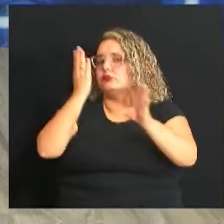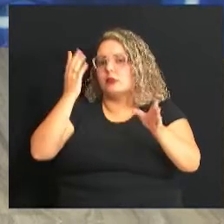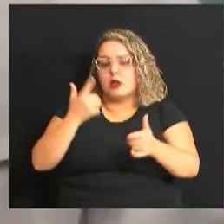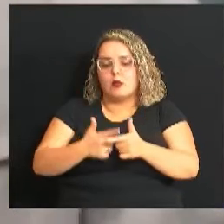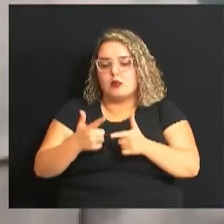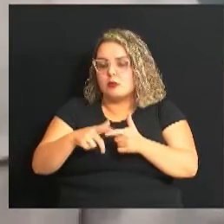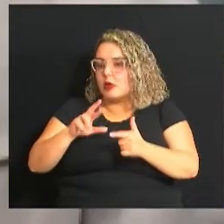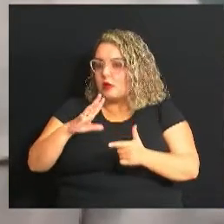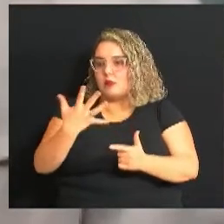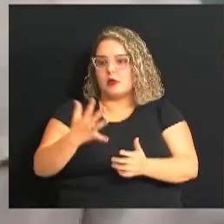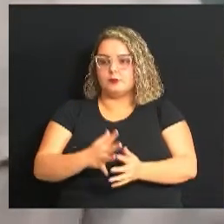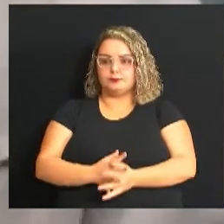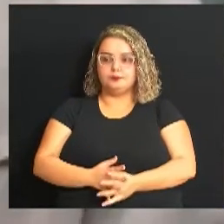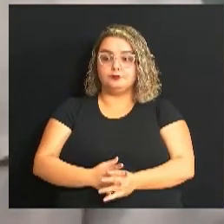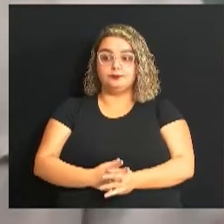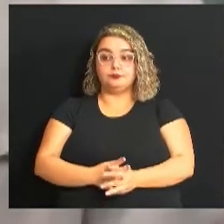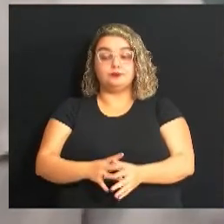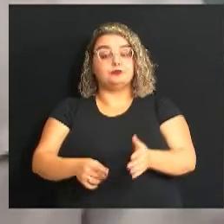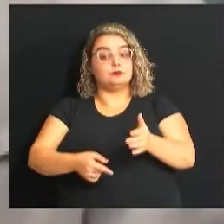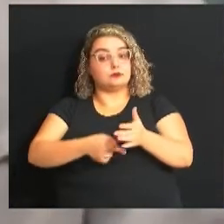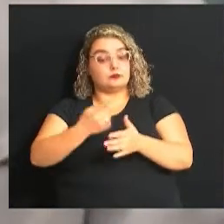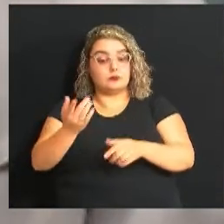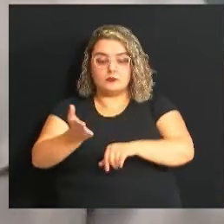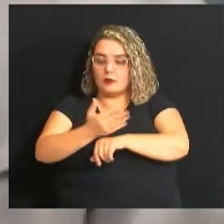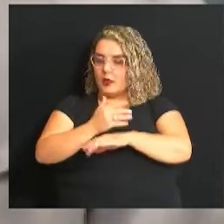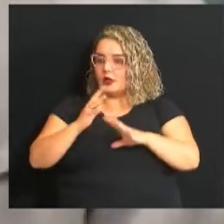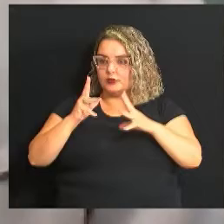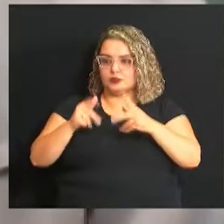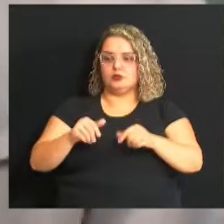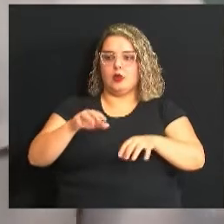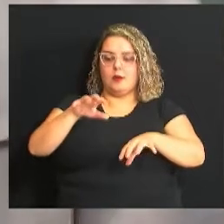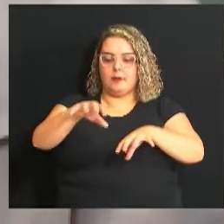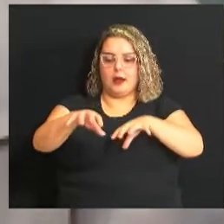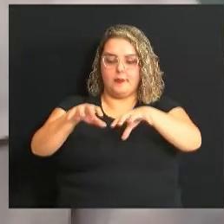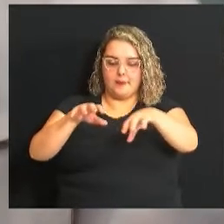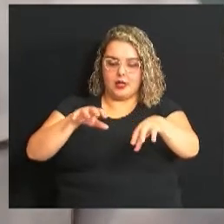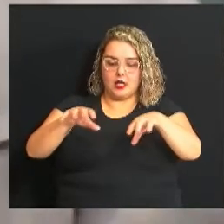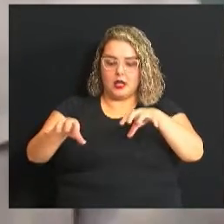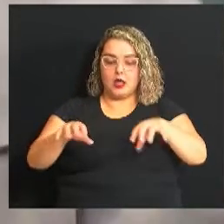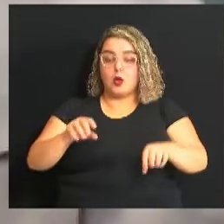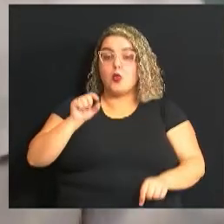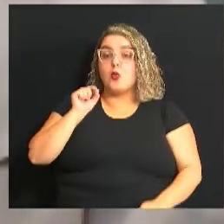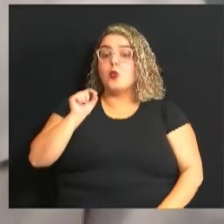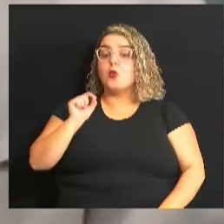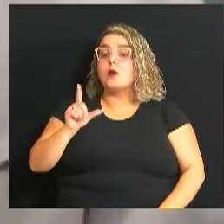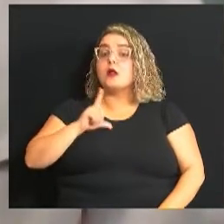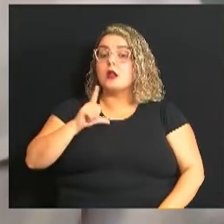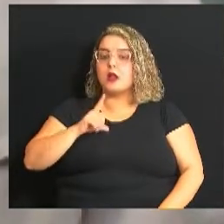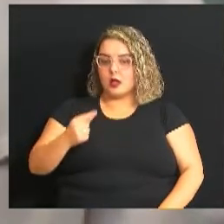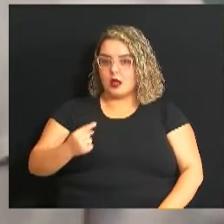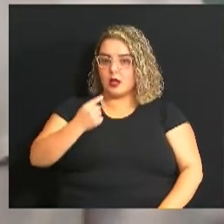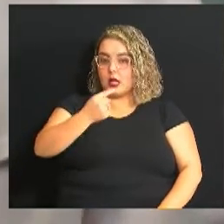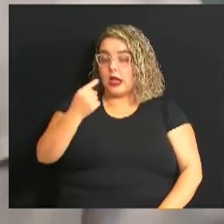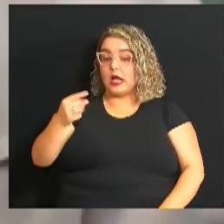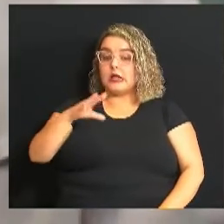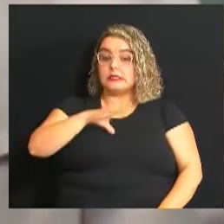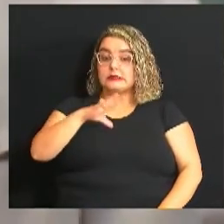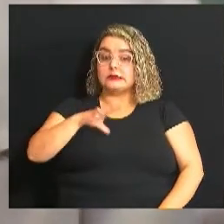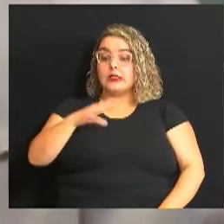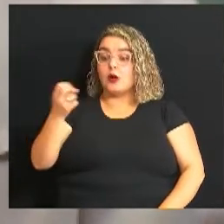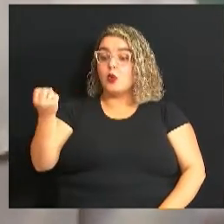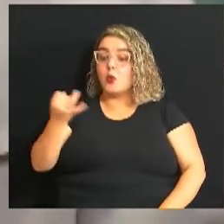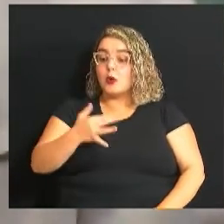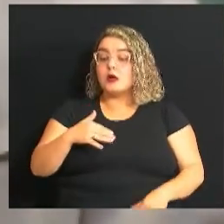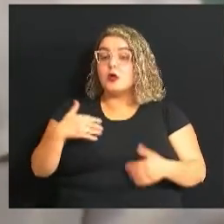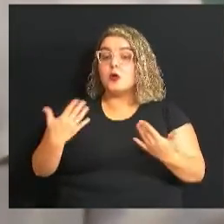Bom, a gente precisa primeiro, antes de tudo, mapear o que a gente tem. Cada cidade precisa conhecer quantas, quais e